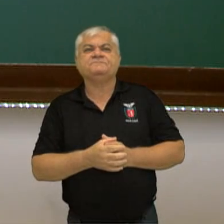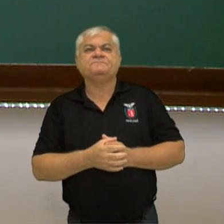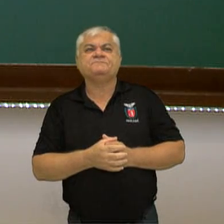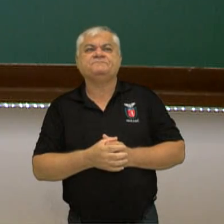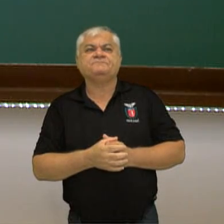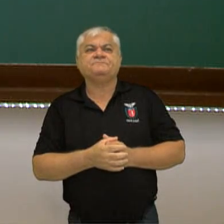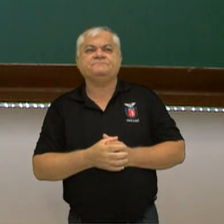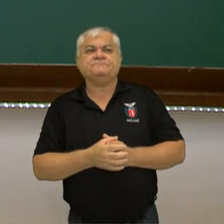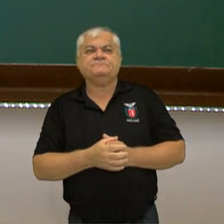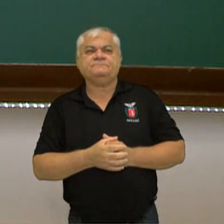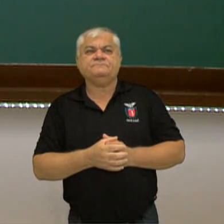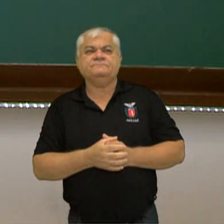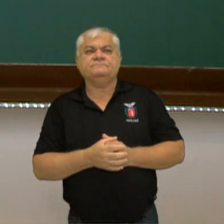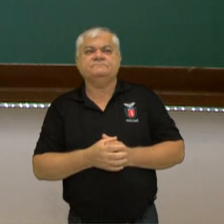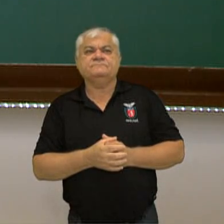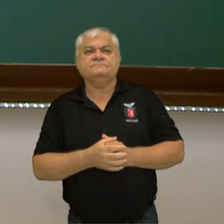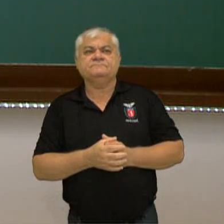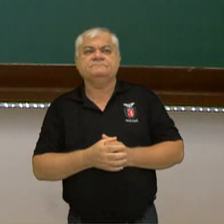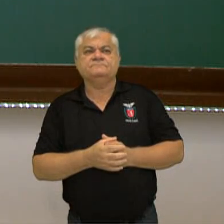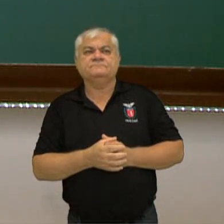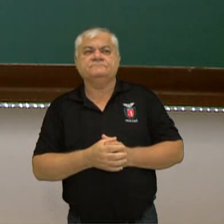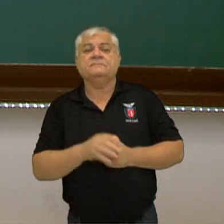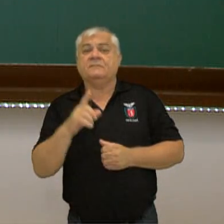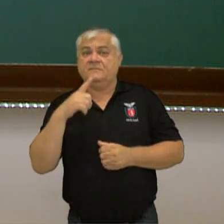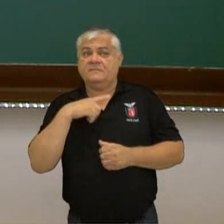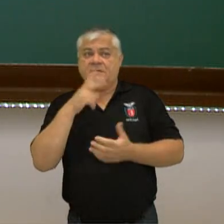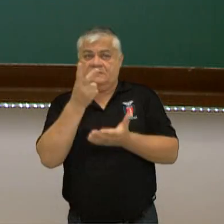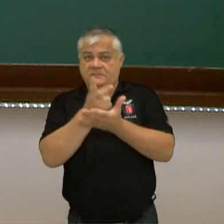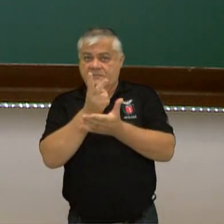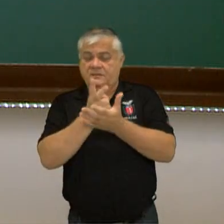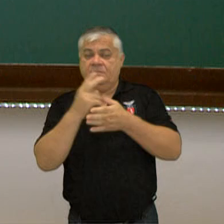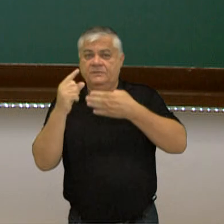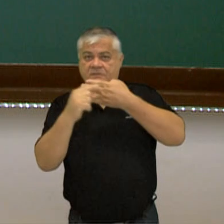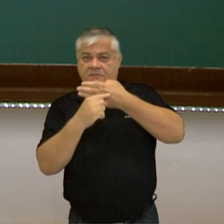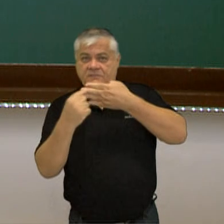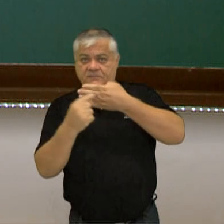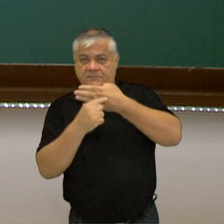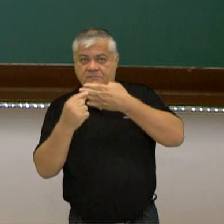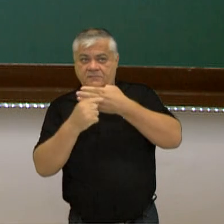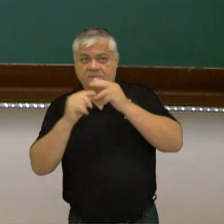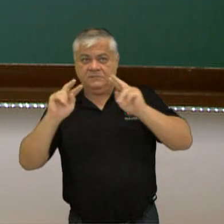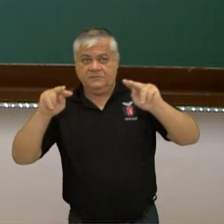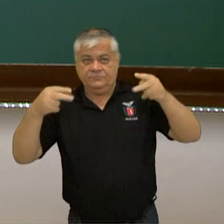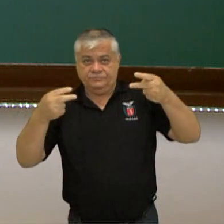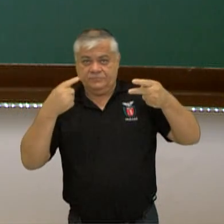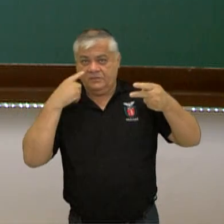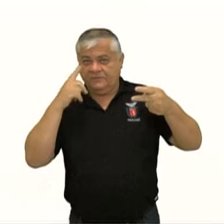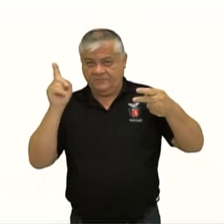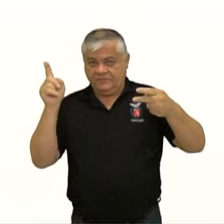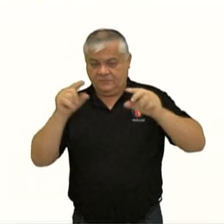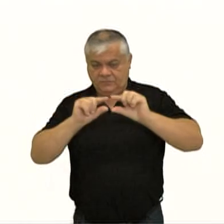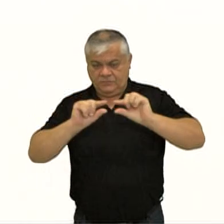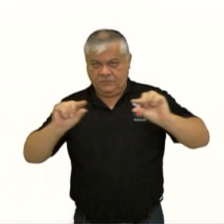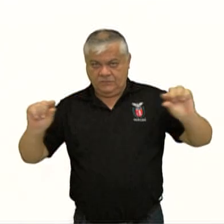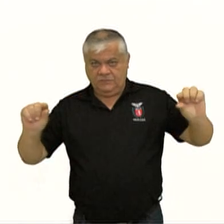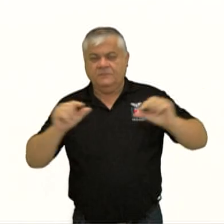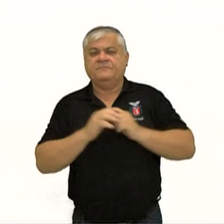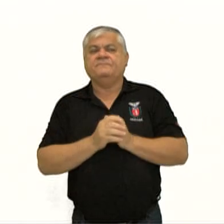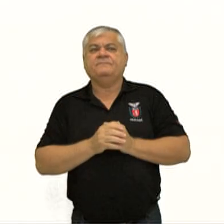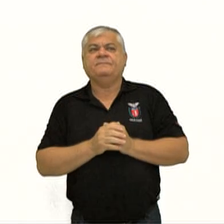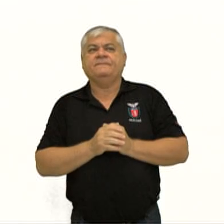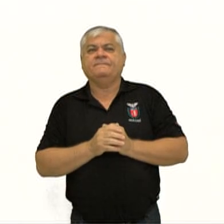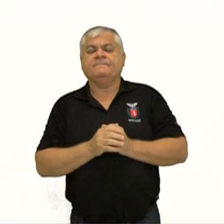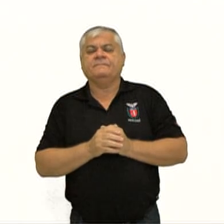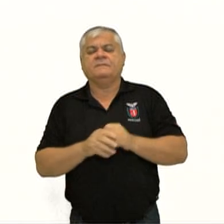Está disponível no Pausa Dramática, então sempre aqui a referência, né? A reportagem